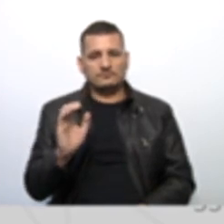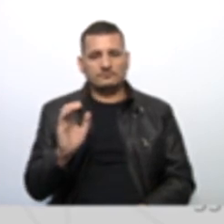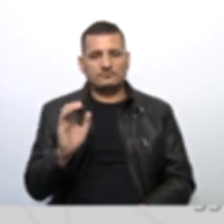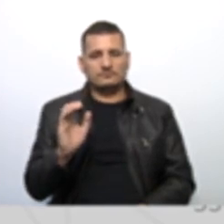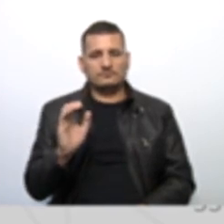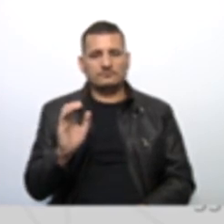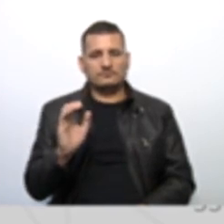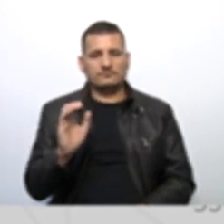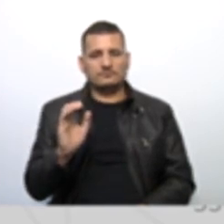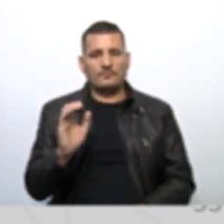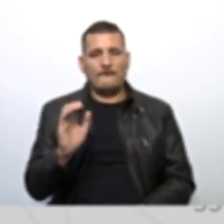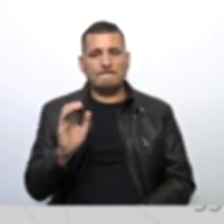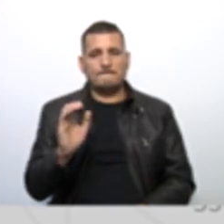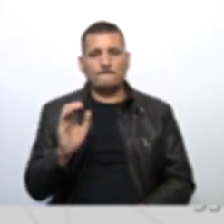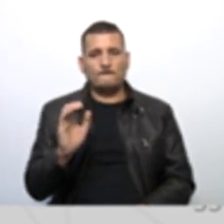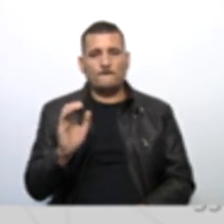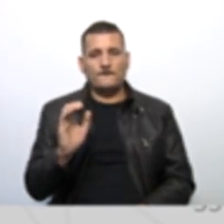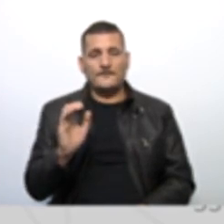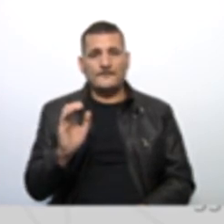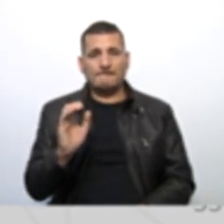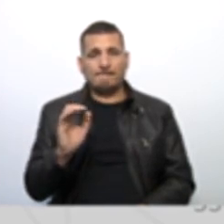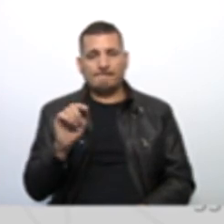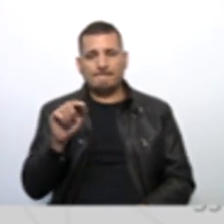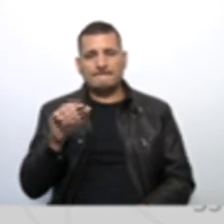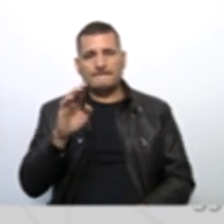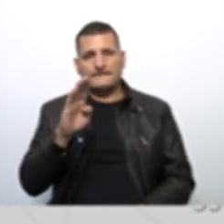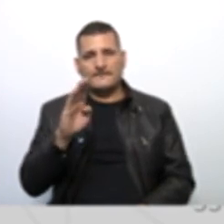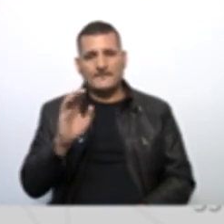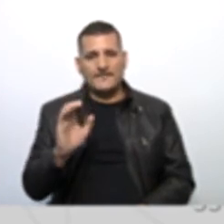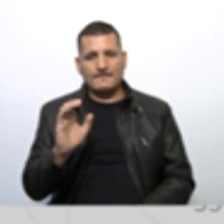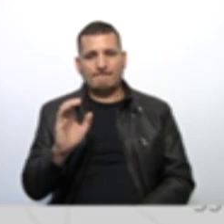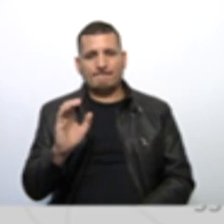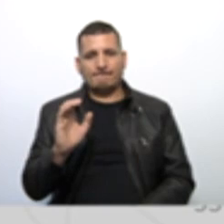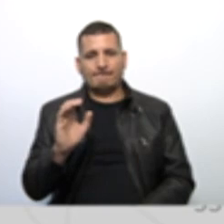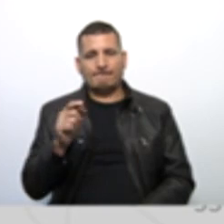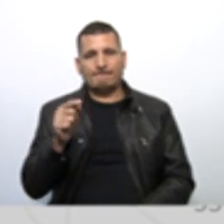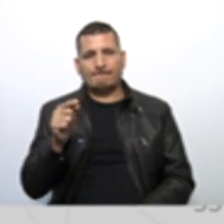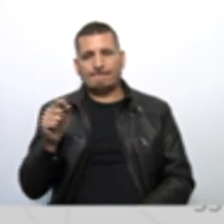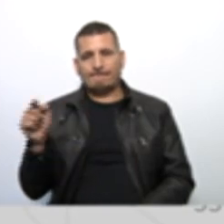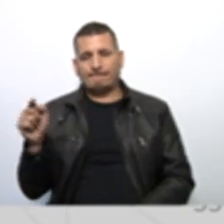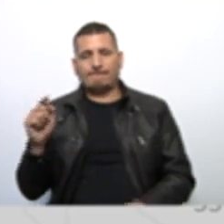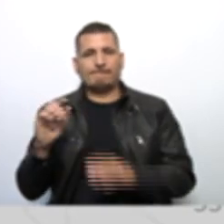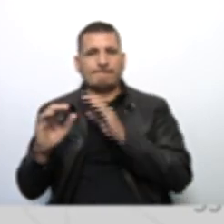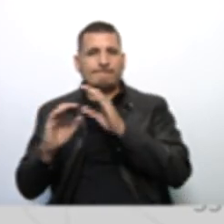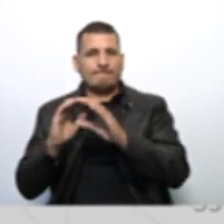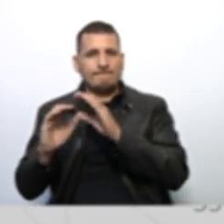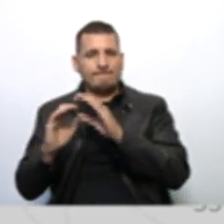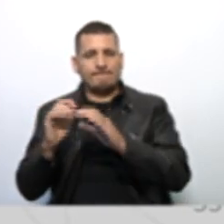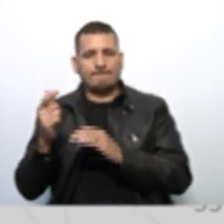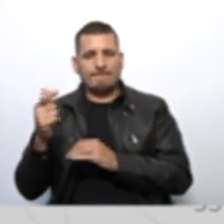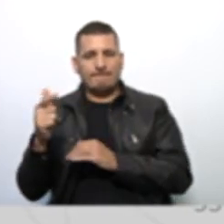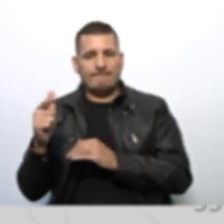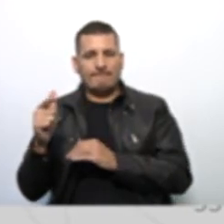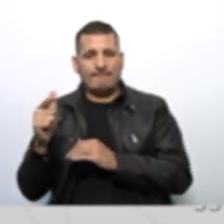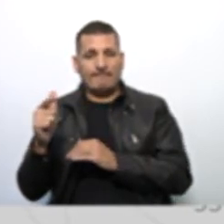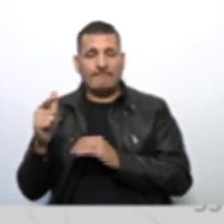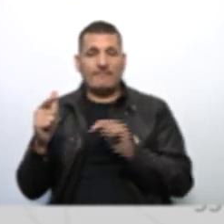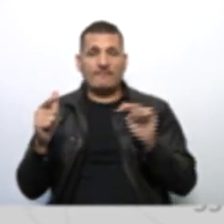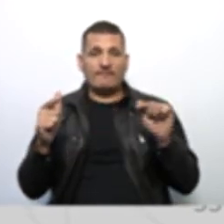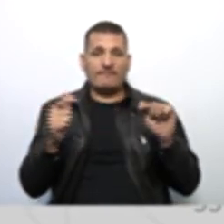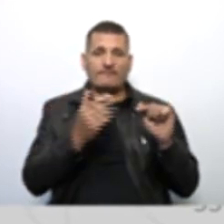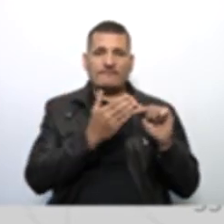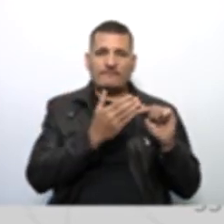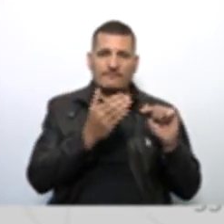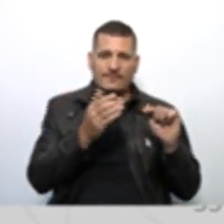anel. Então, a partir deste ponto aqui, não há mais comunicação. Observe que ela tem um ponto inicial,